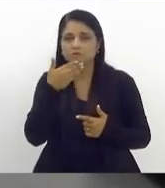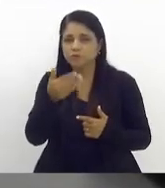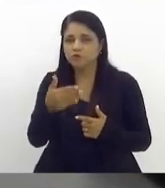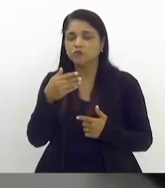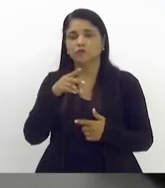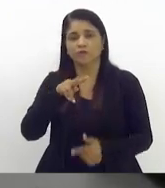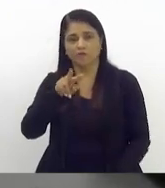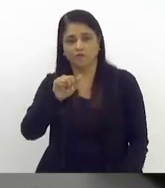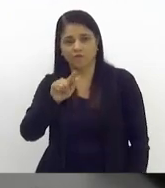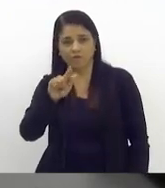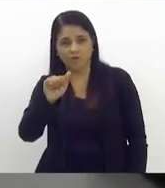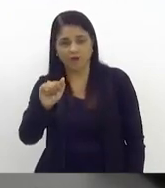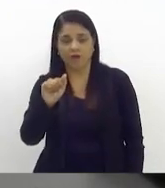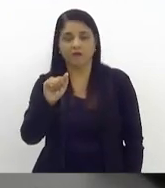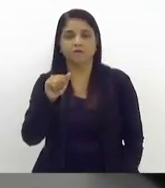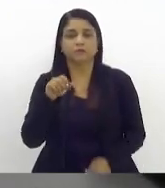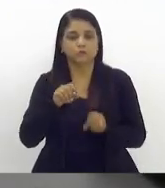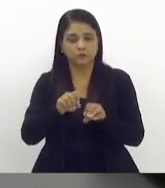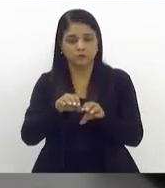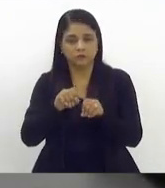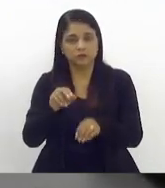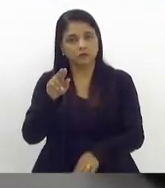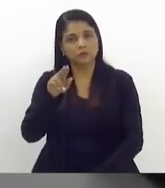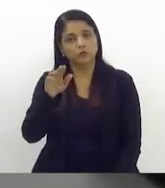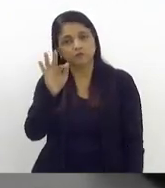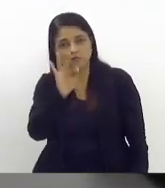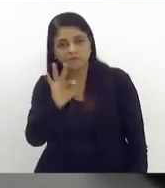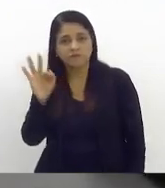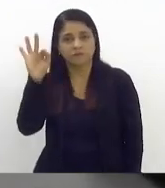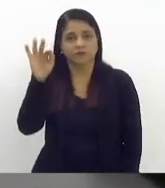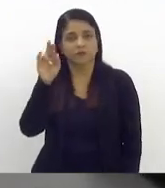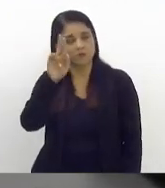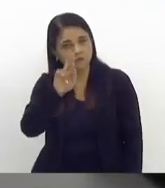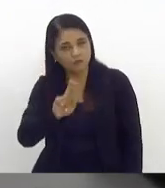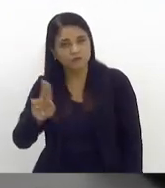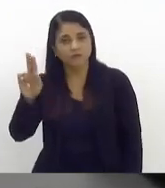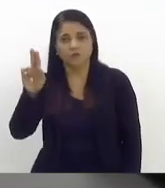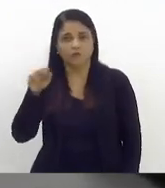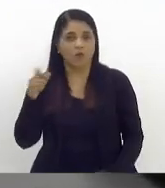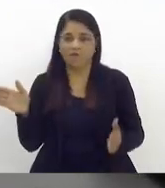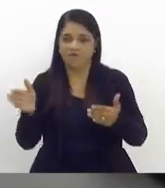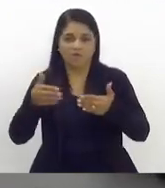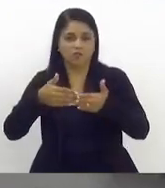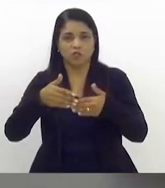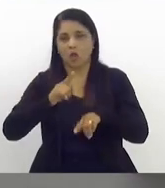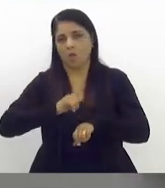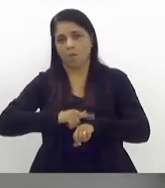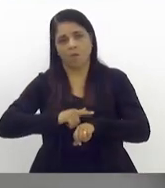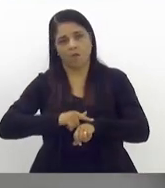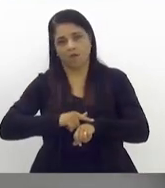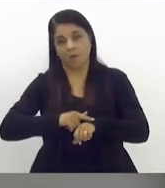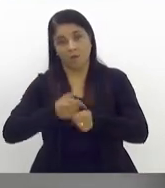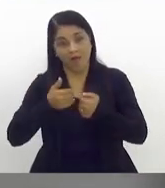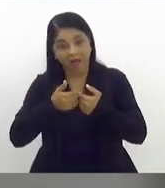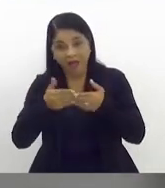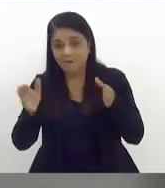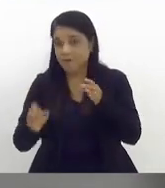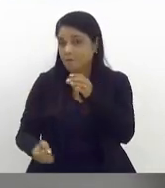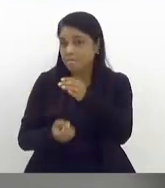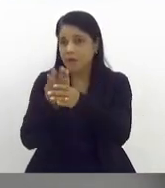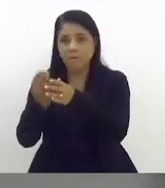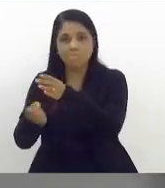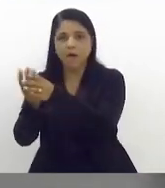ensino superior. Então, não é hora de fechar a universidade, nem cobrar, nem privatizar. É hora de abrir. Então, esse é o